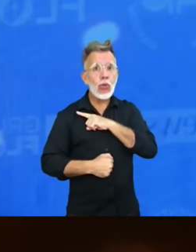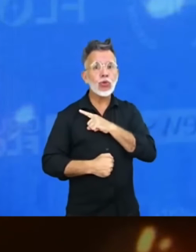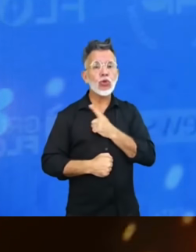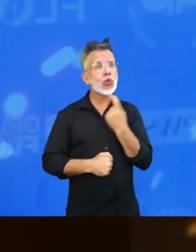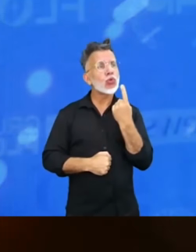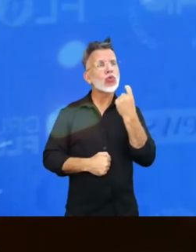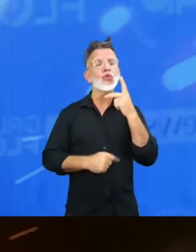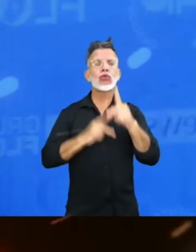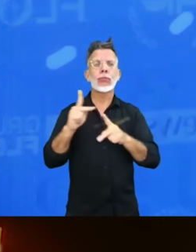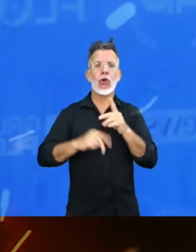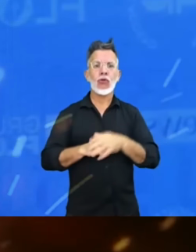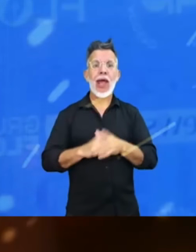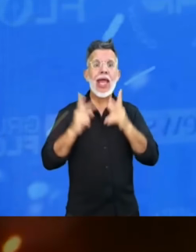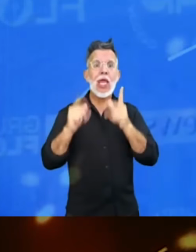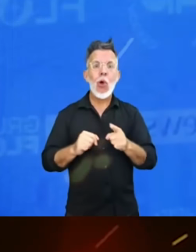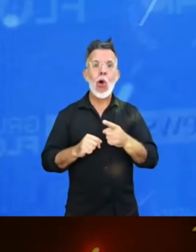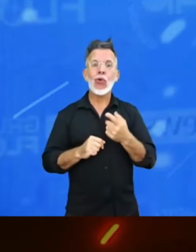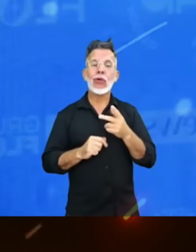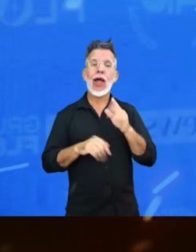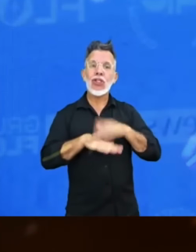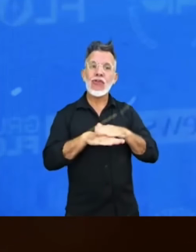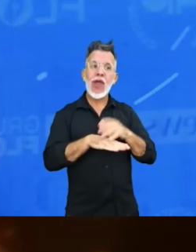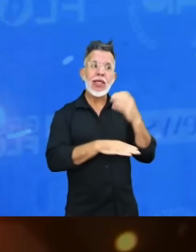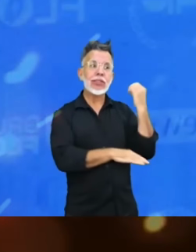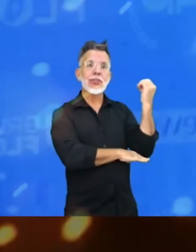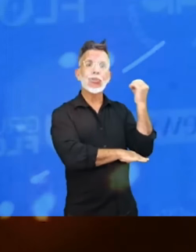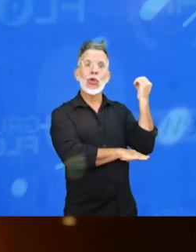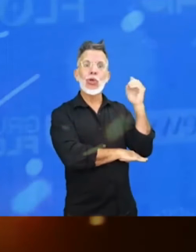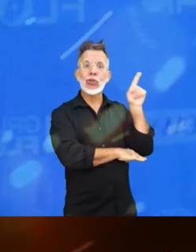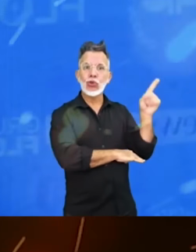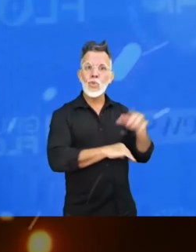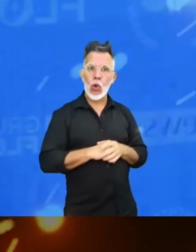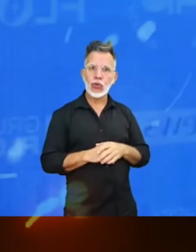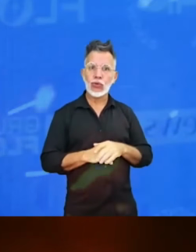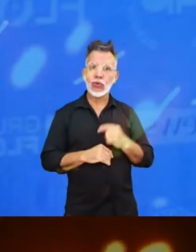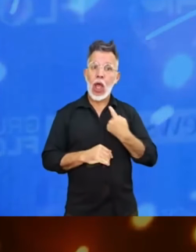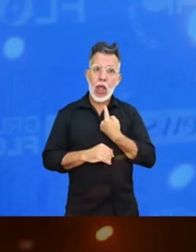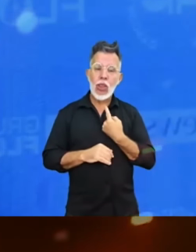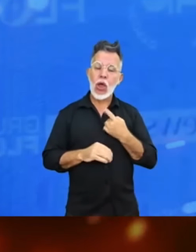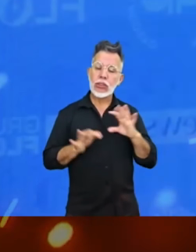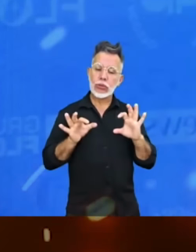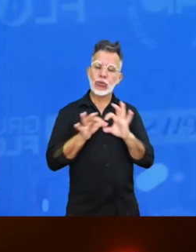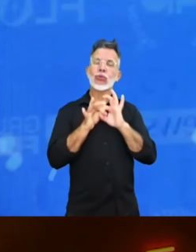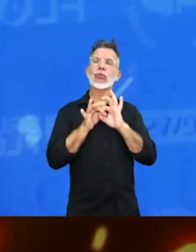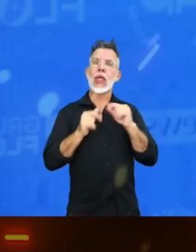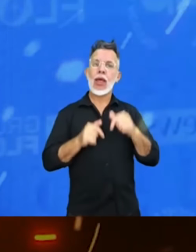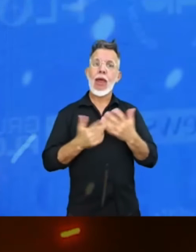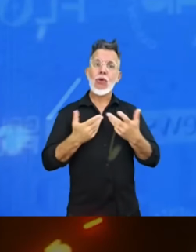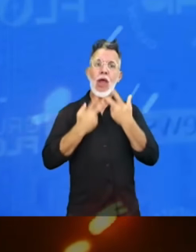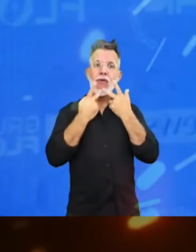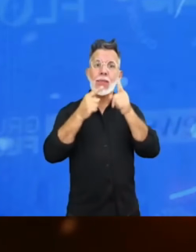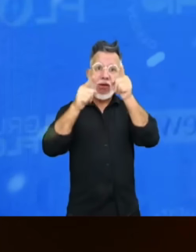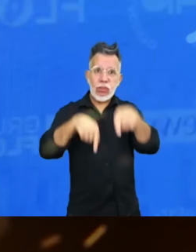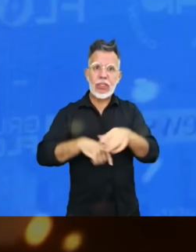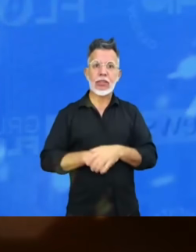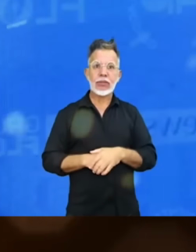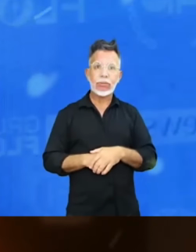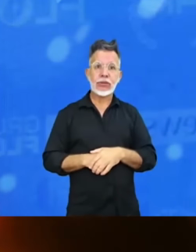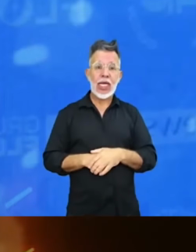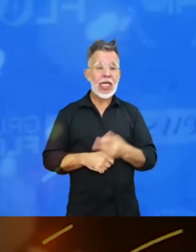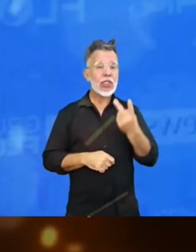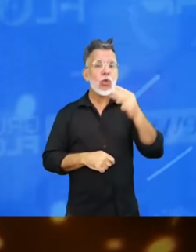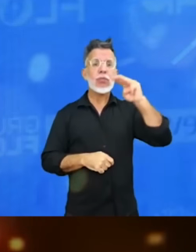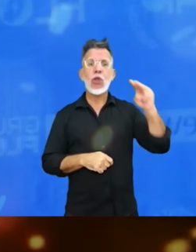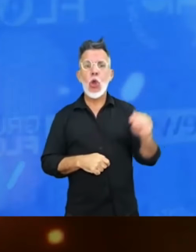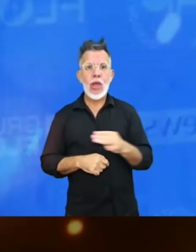que a diferença que a gente tem como povo é nenhuma nós somos um só povo a primeira coisa que eu quero te falar é que esses 2 milhões de empregos que nós vamos